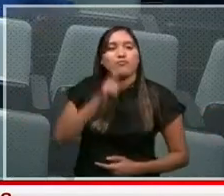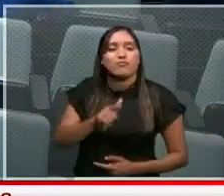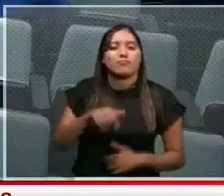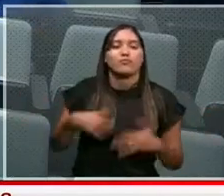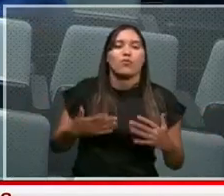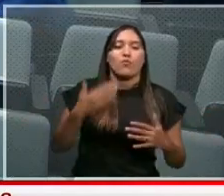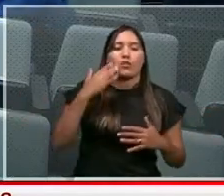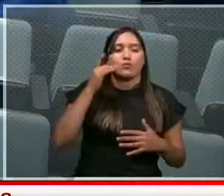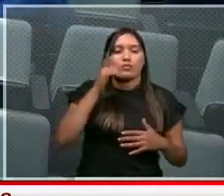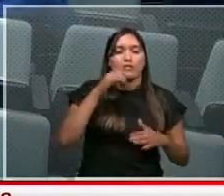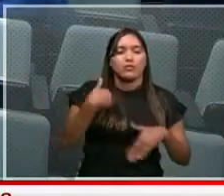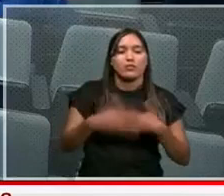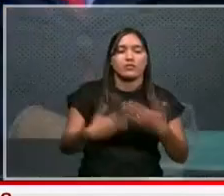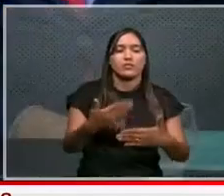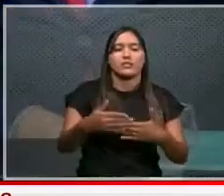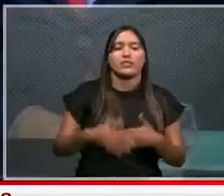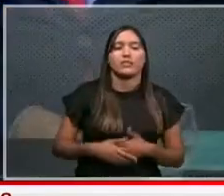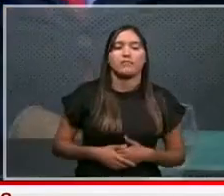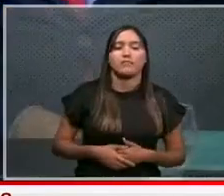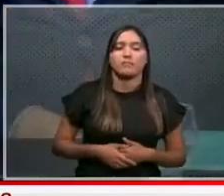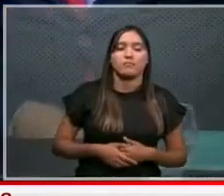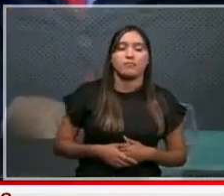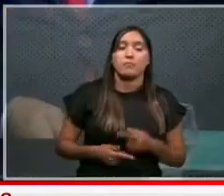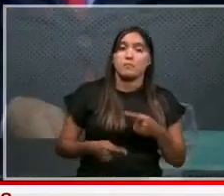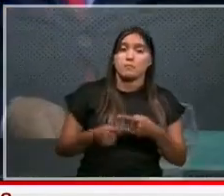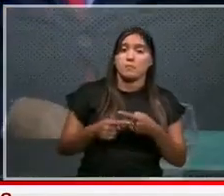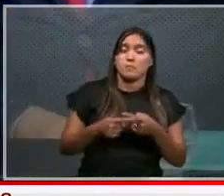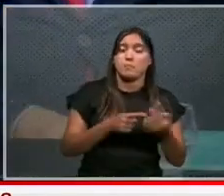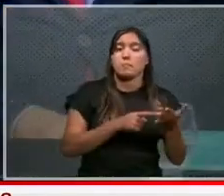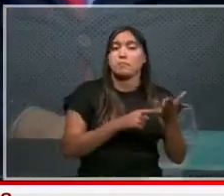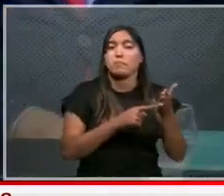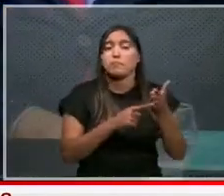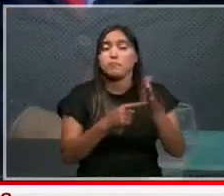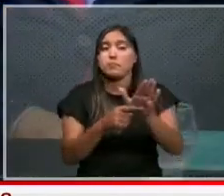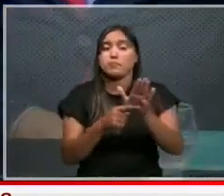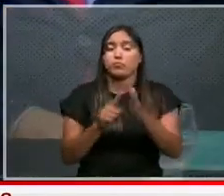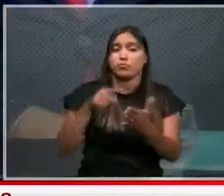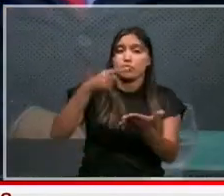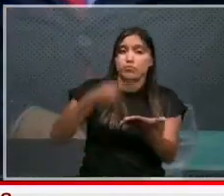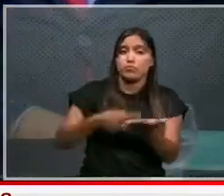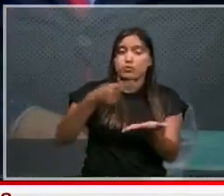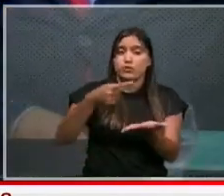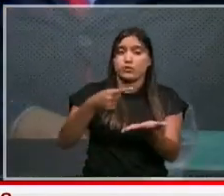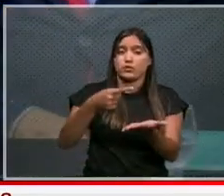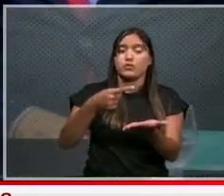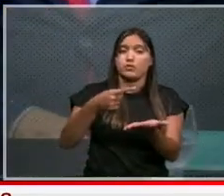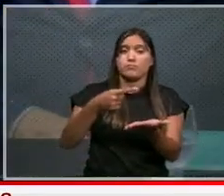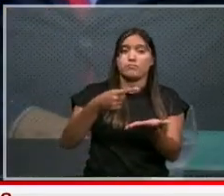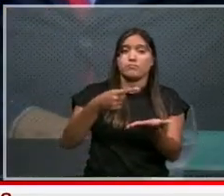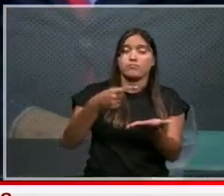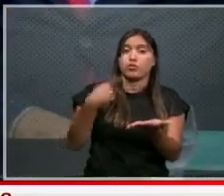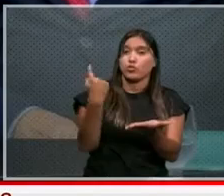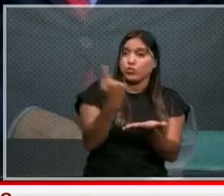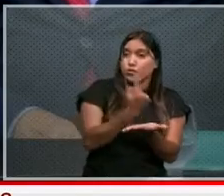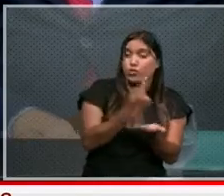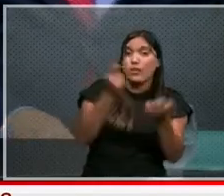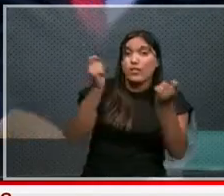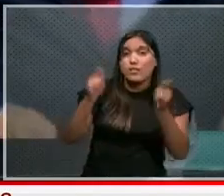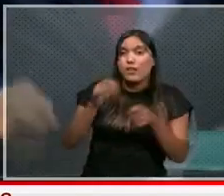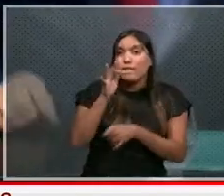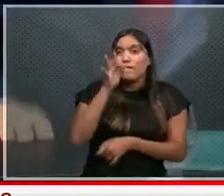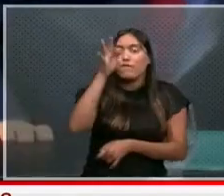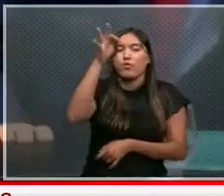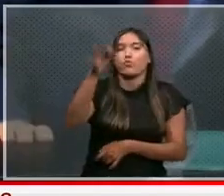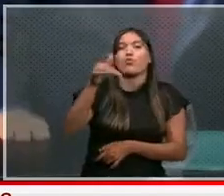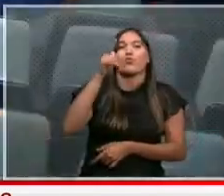acho que ela avançou ainda mais porque ela indicou uma agenda que nós podemos construir